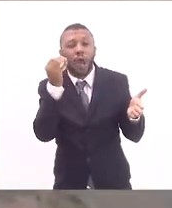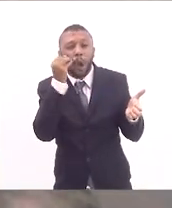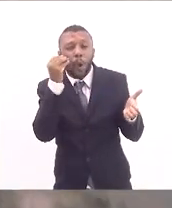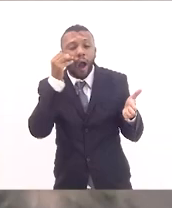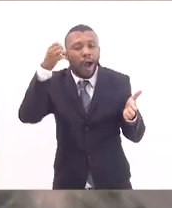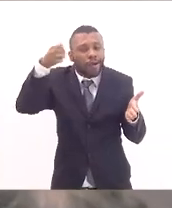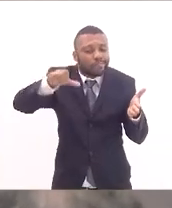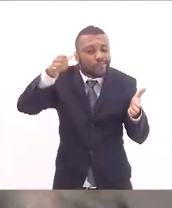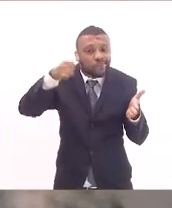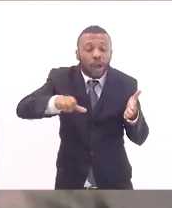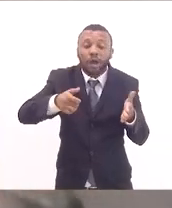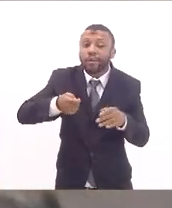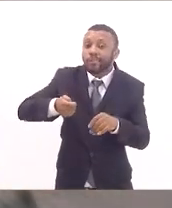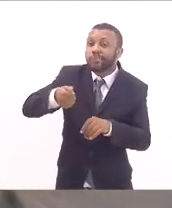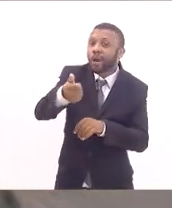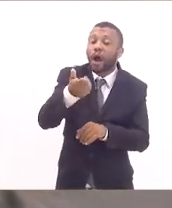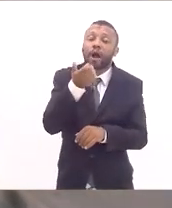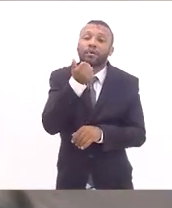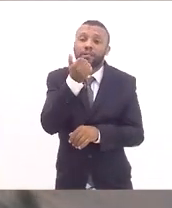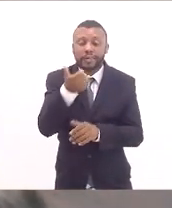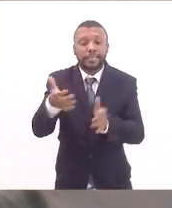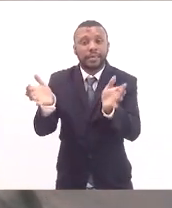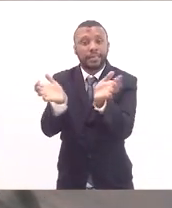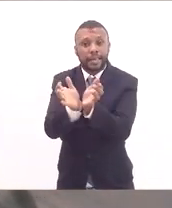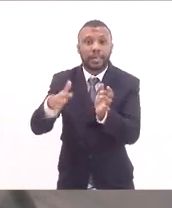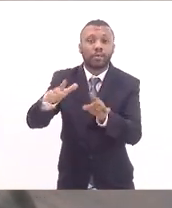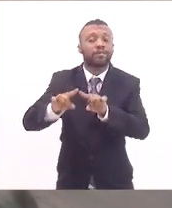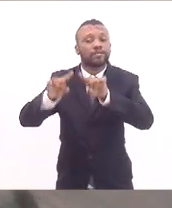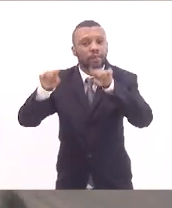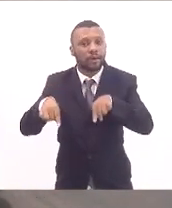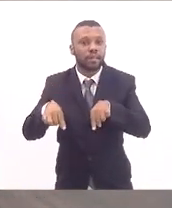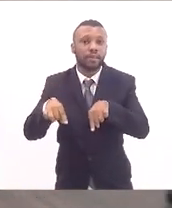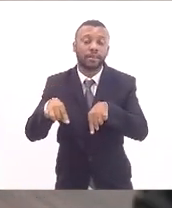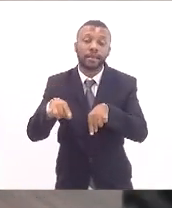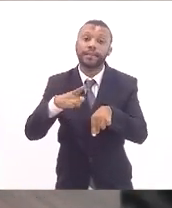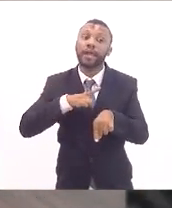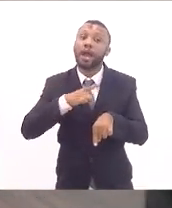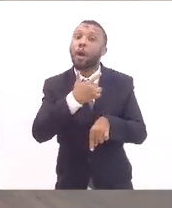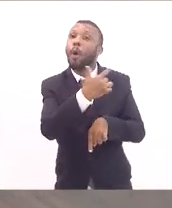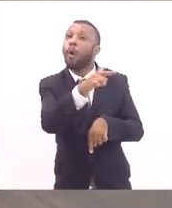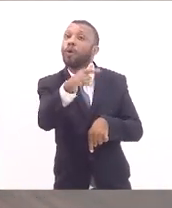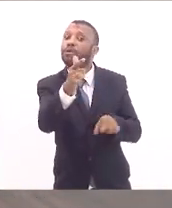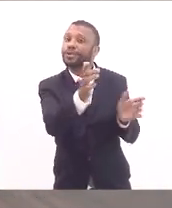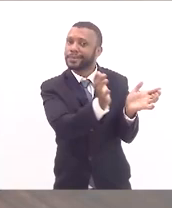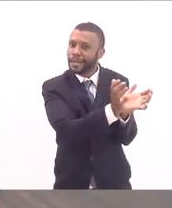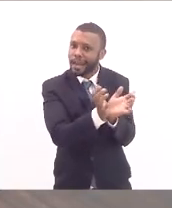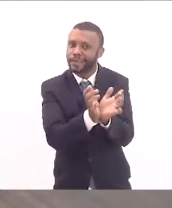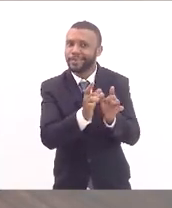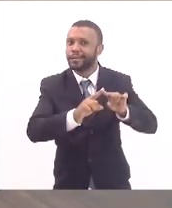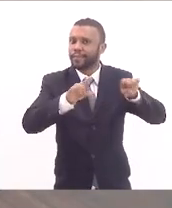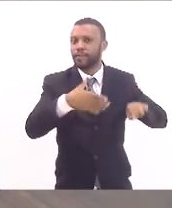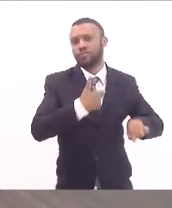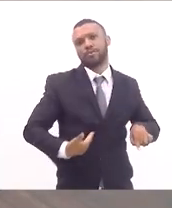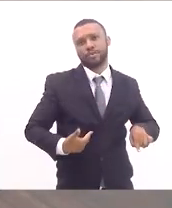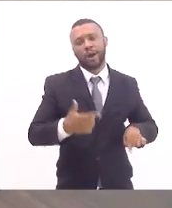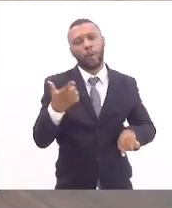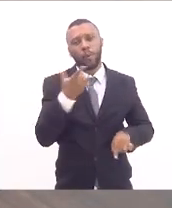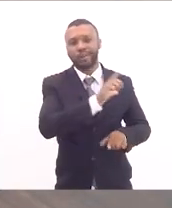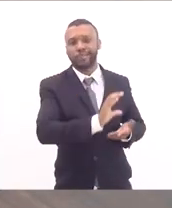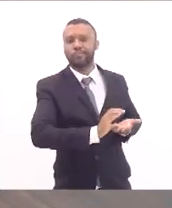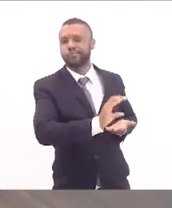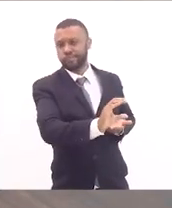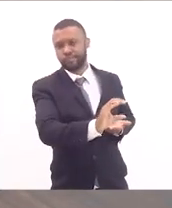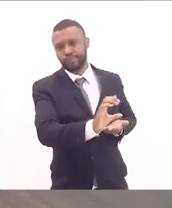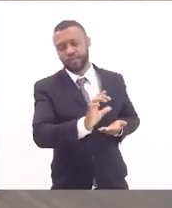e a pedir é merecido para essa classe sendo que outras categorias já vieram receber se o presidente então nós já demos